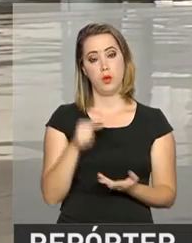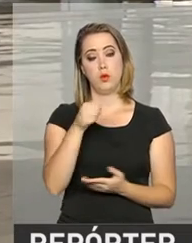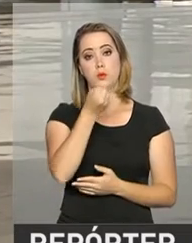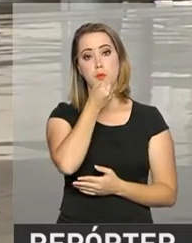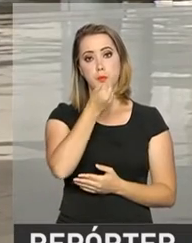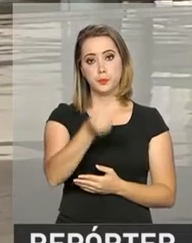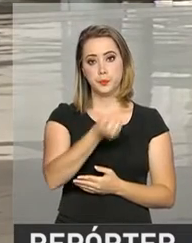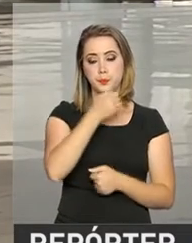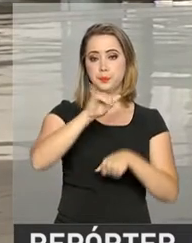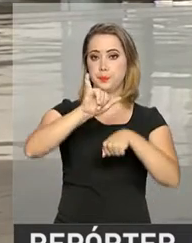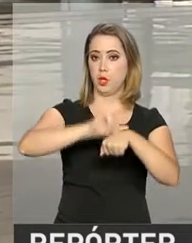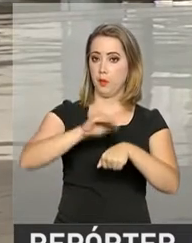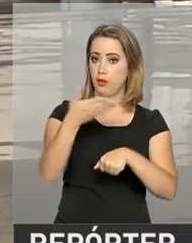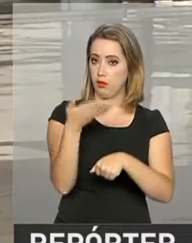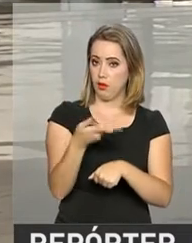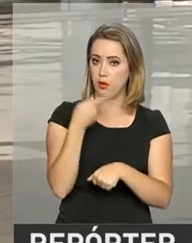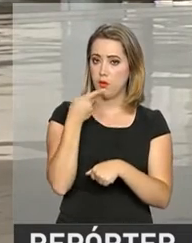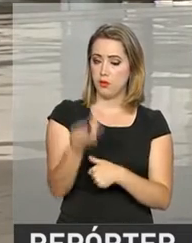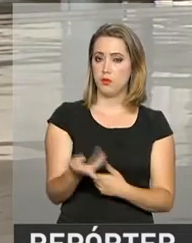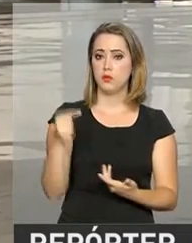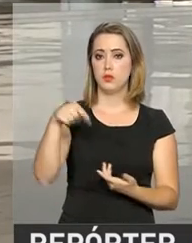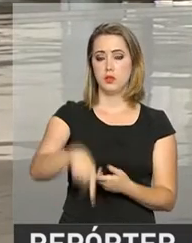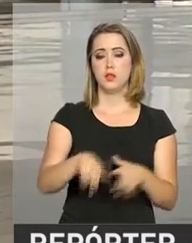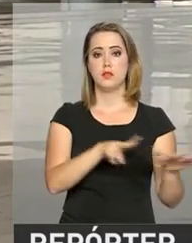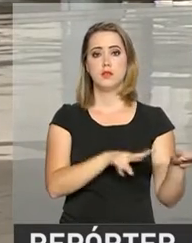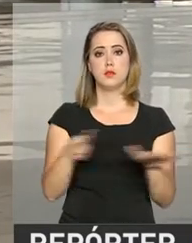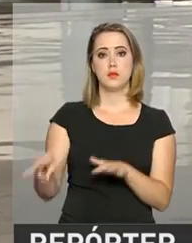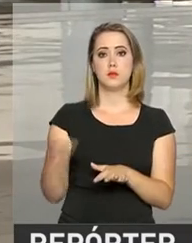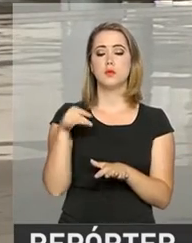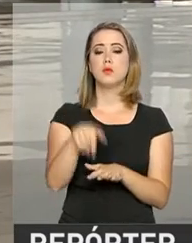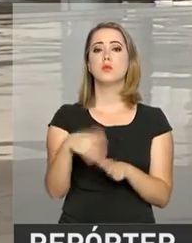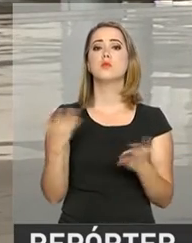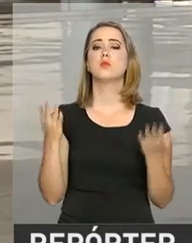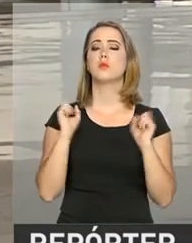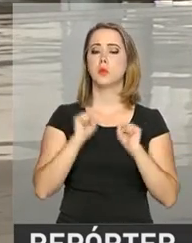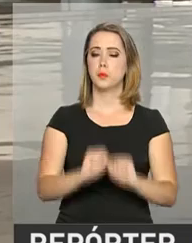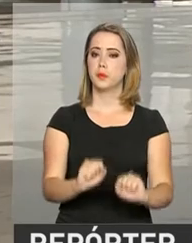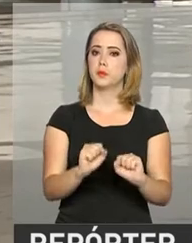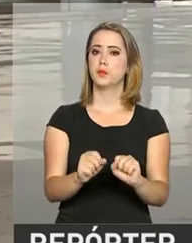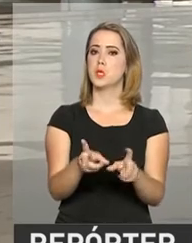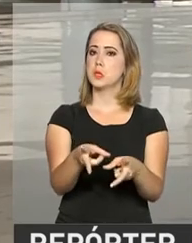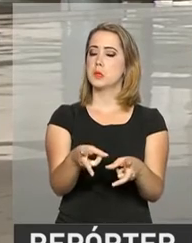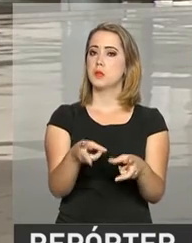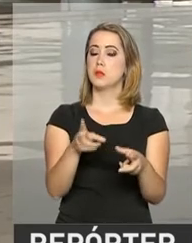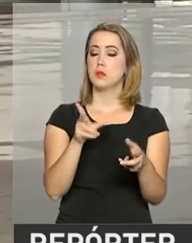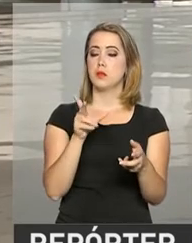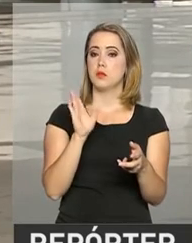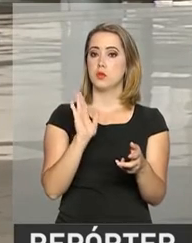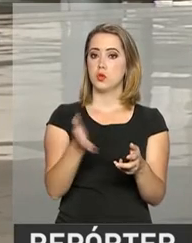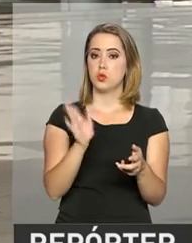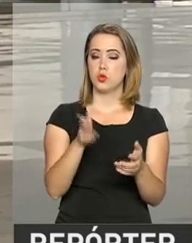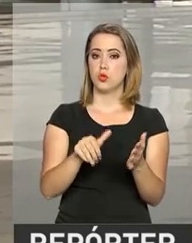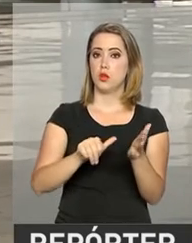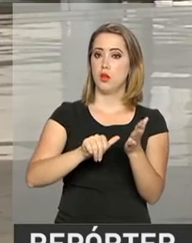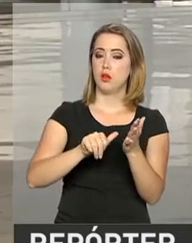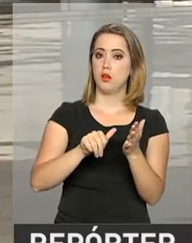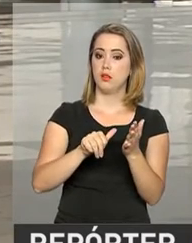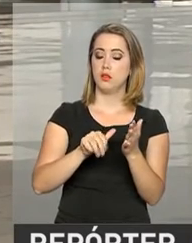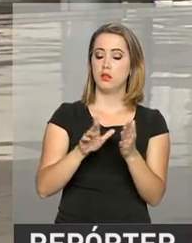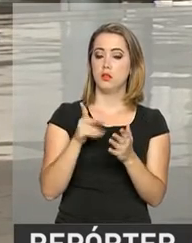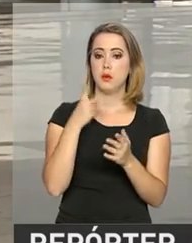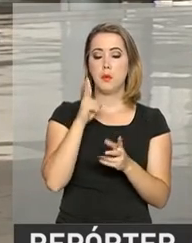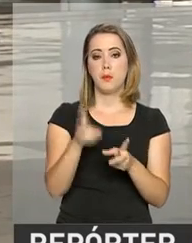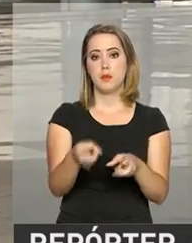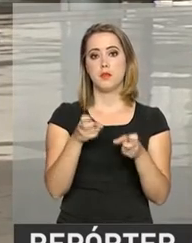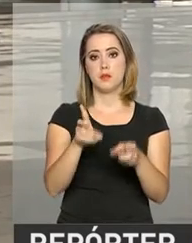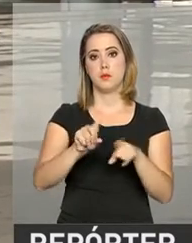coletiva em Manaus e disse que até o fim desta semana é possível que sejam identificados, através de dois